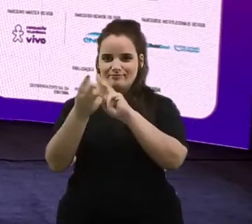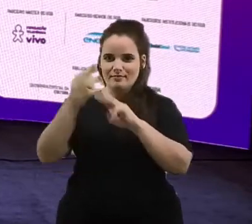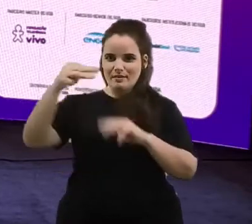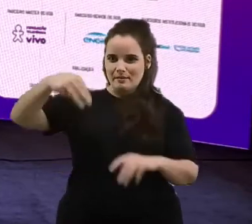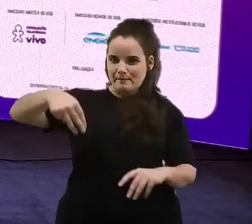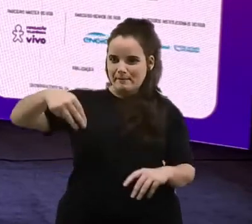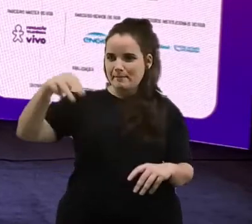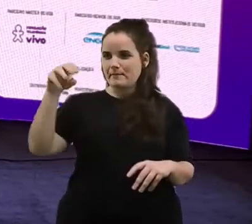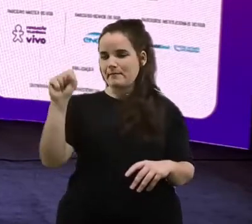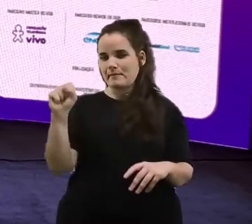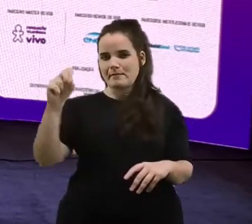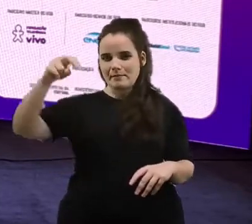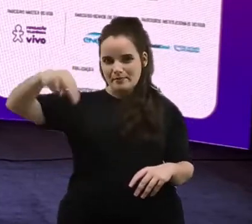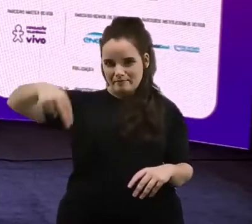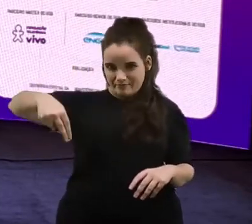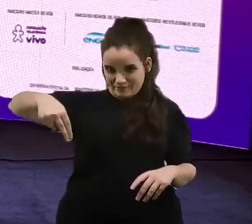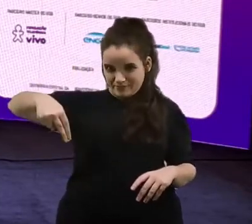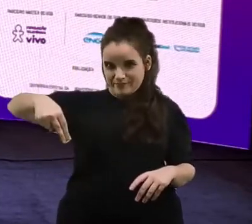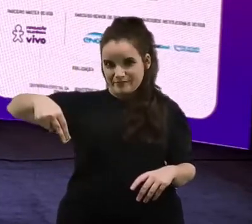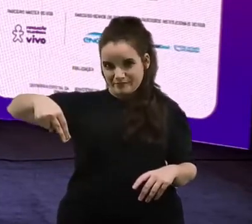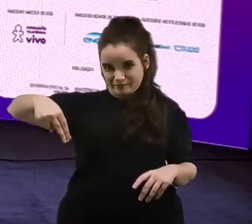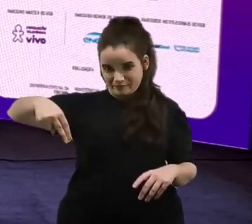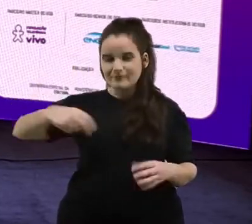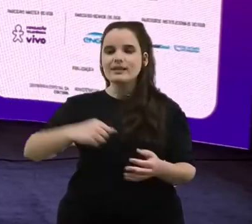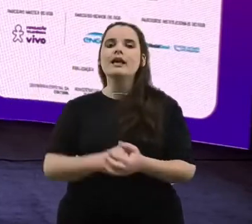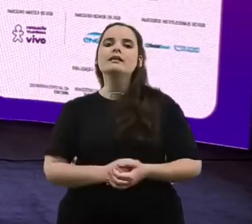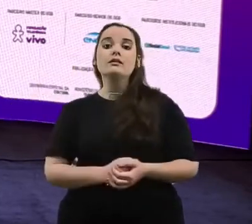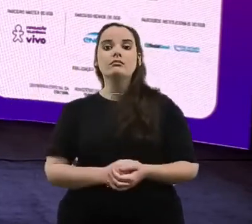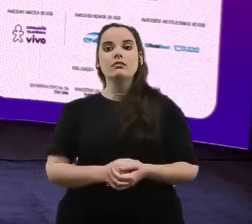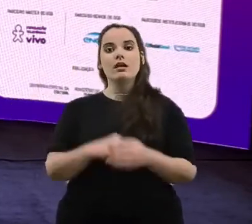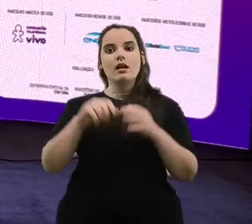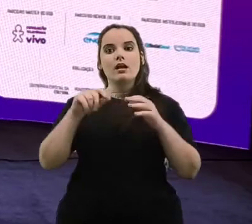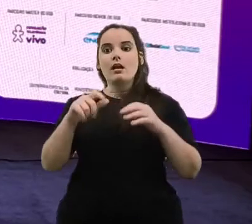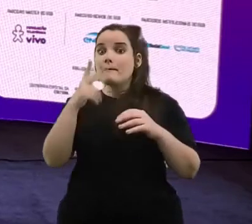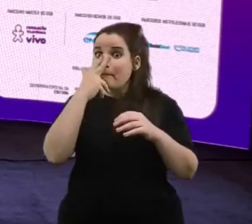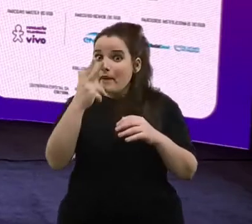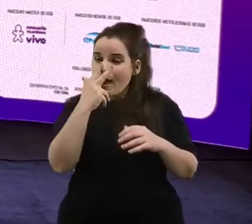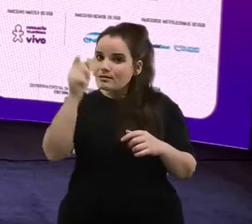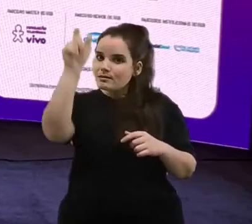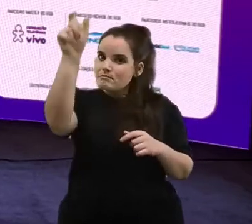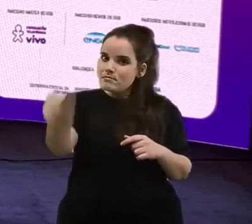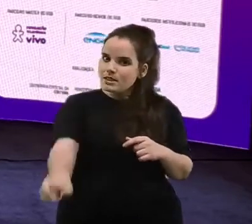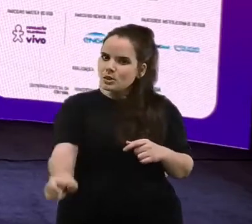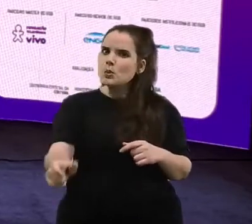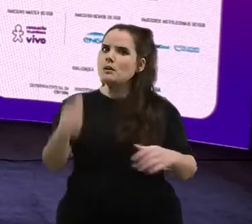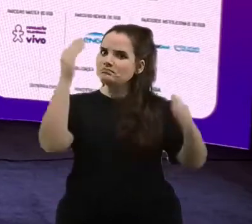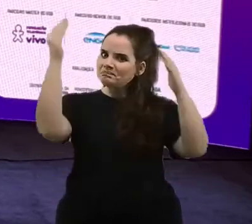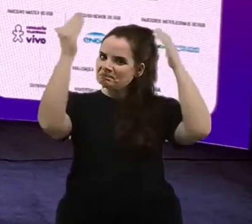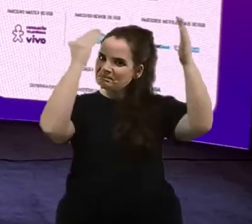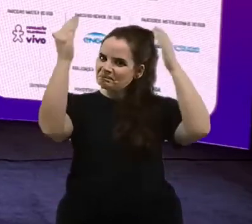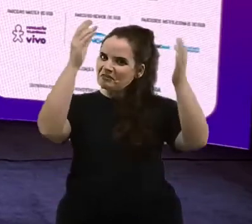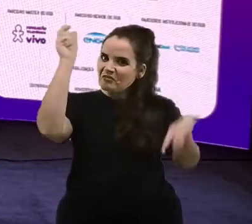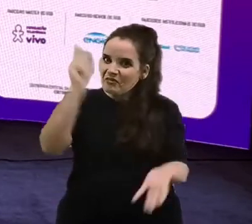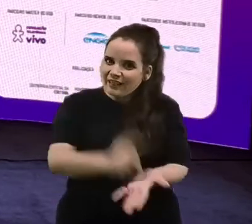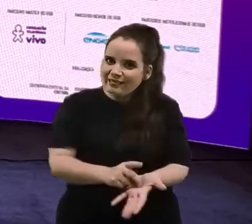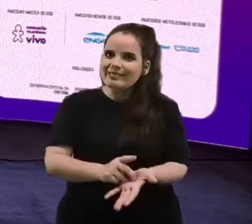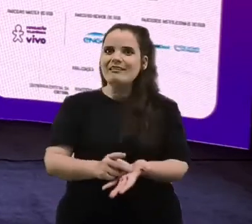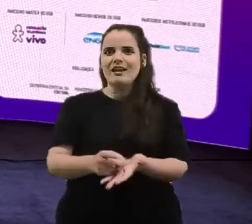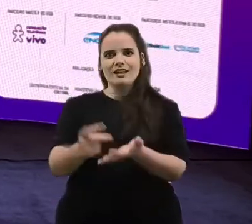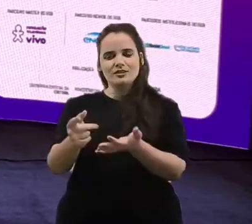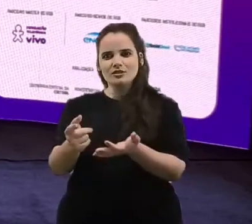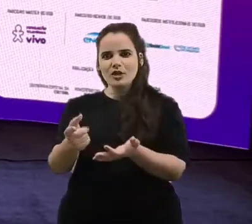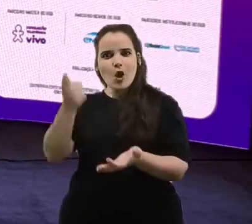com uma pessoa do outro lado que tivesse domínio das técnicas da psicologia e que conseguisse conduzir uma conversa que te